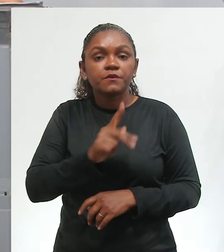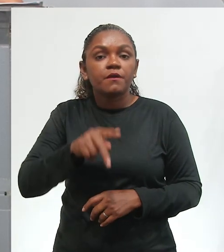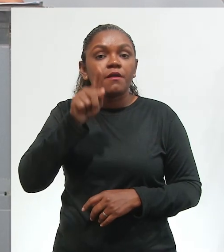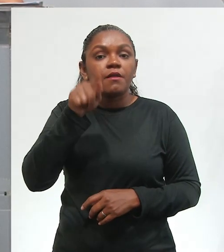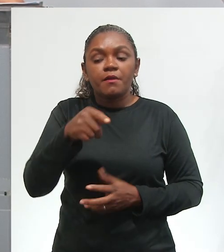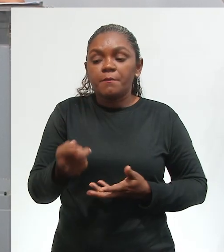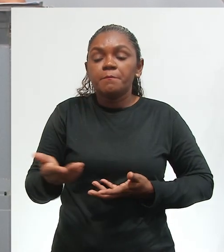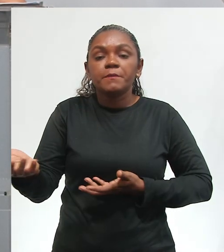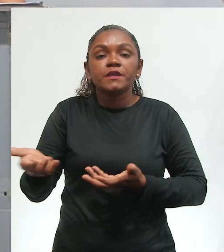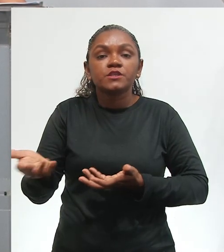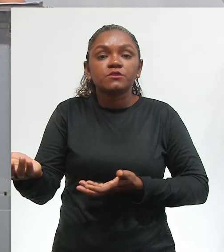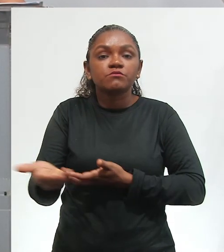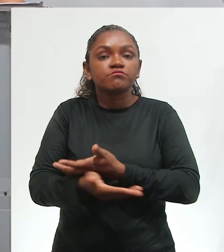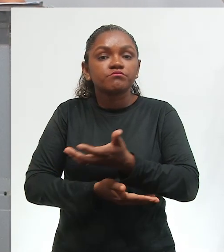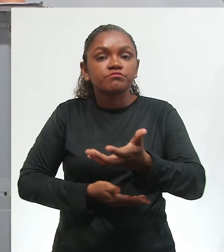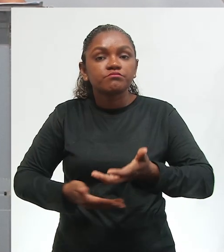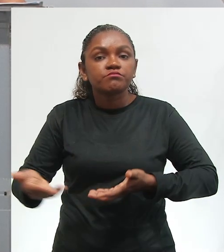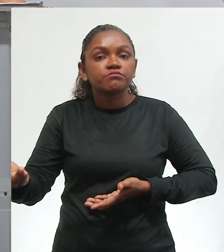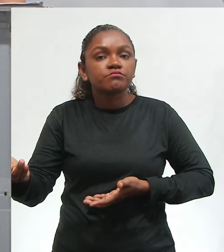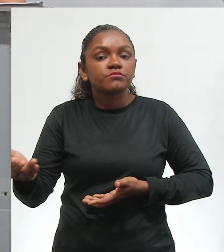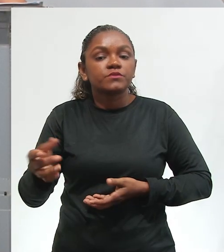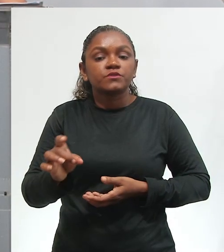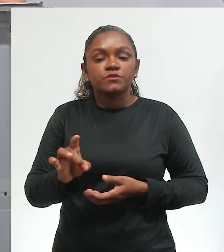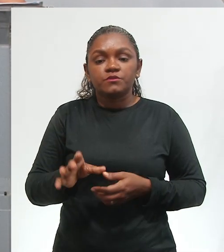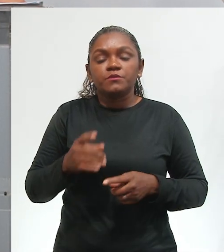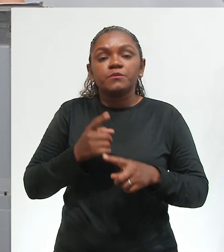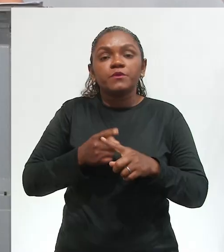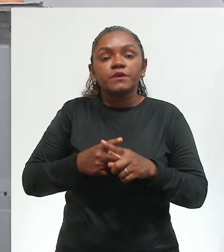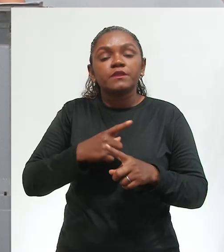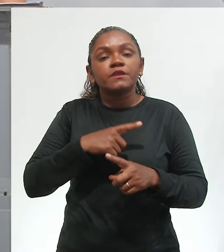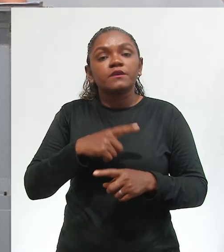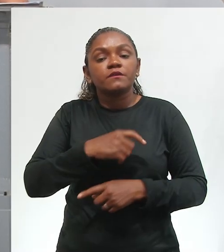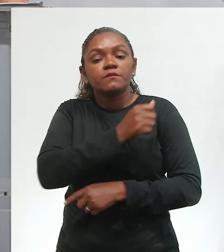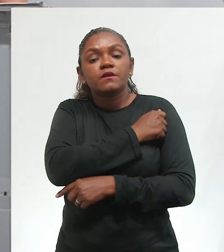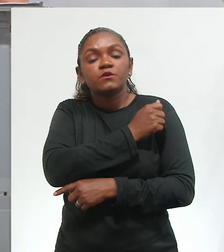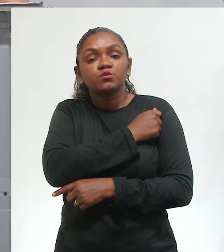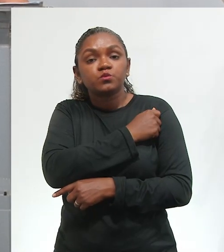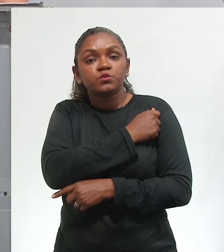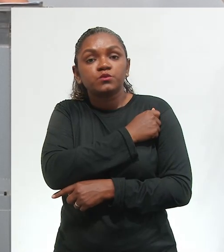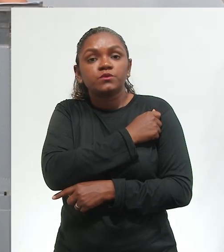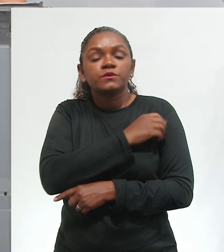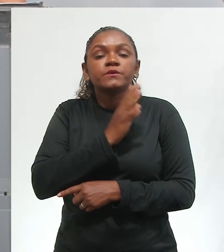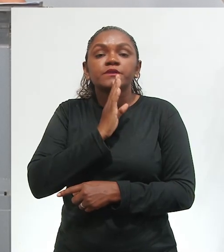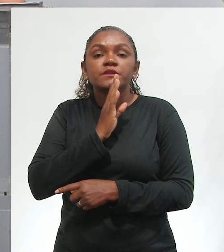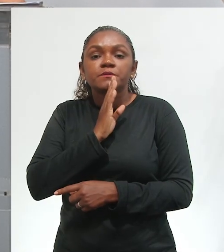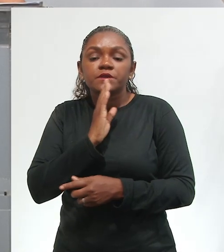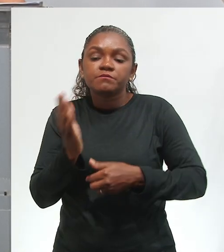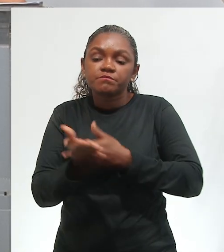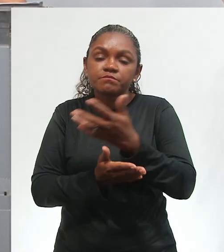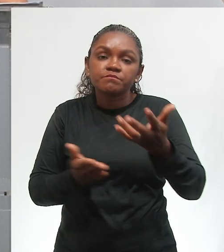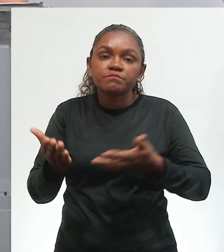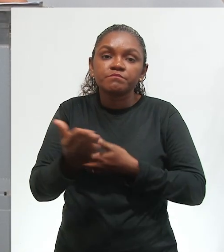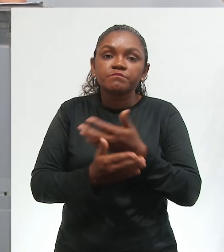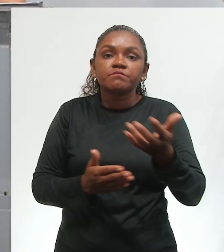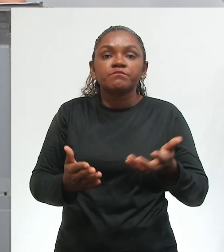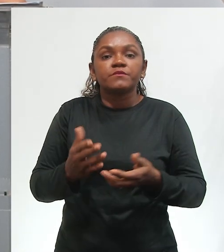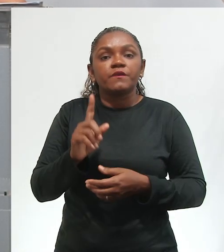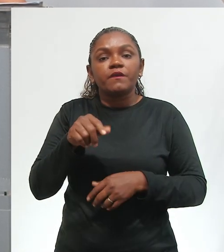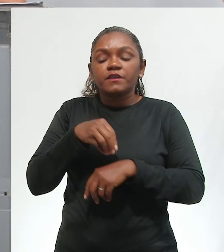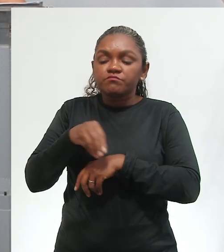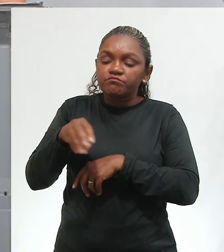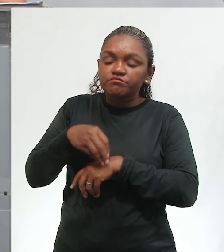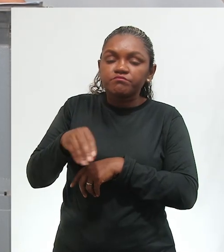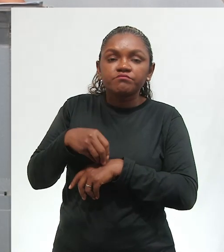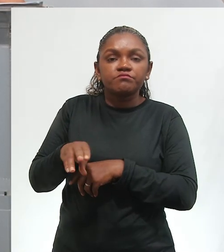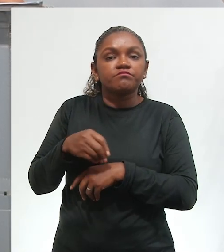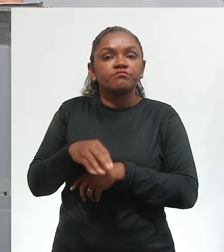mediador. O conhecimento, o aluno, o professor é o meio que isso vai acontecer. É